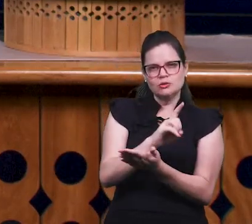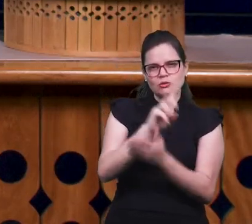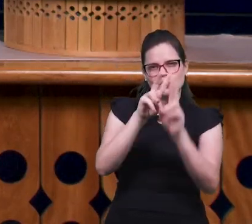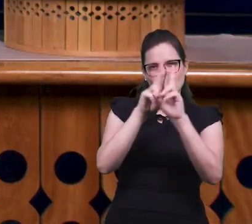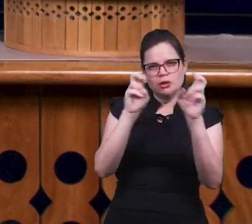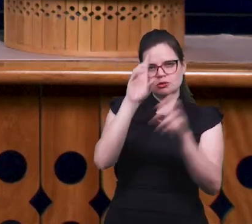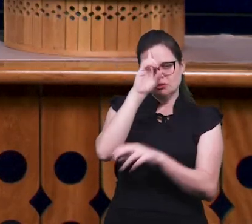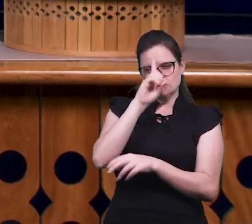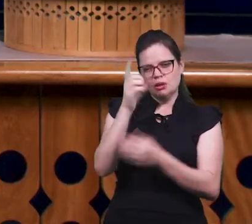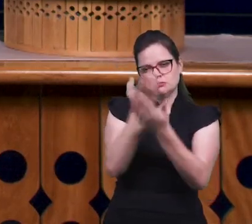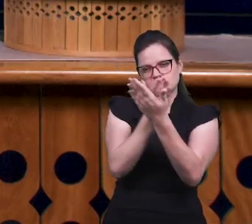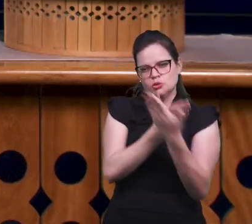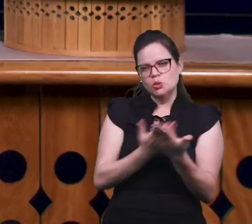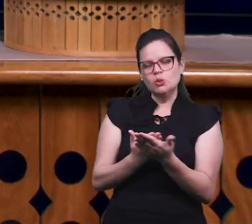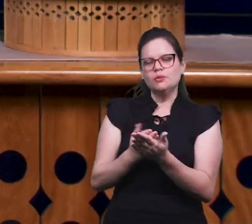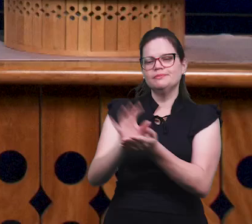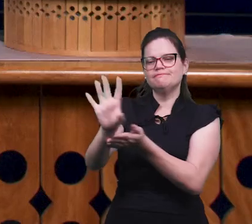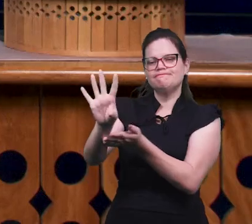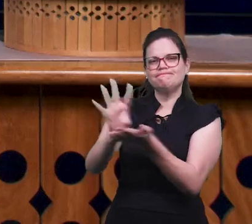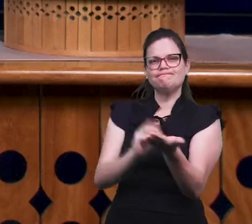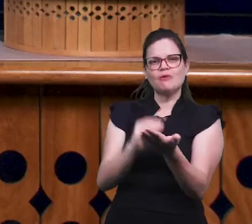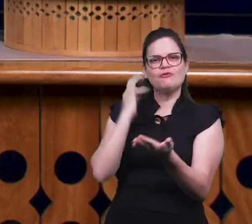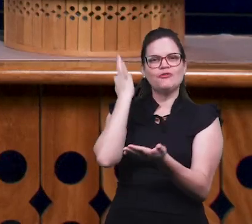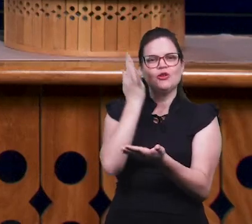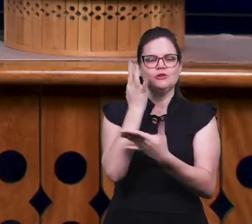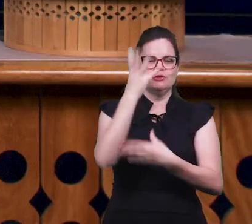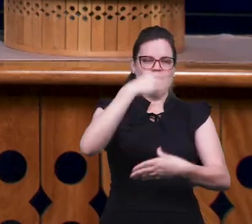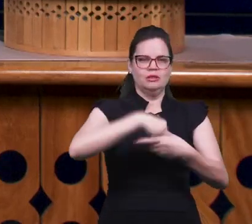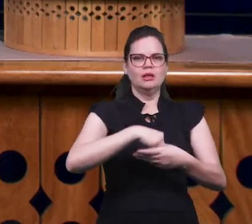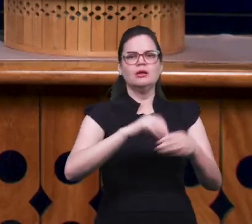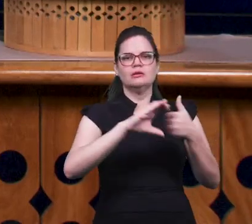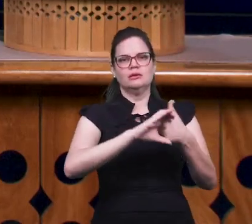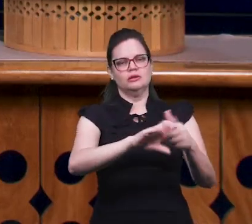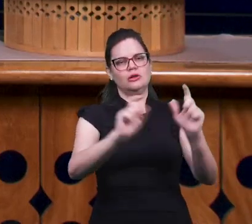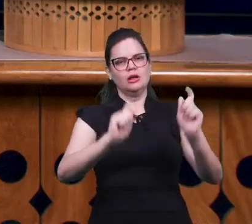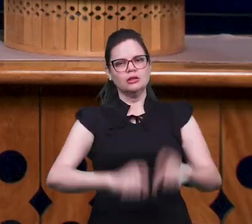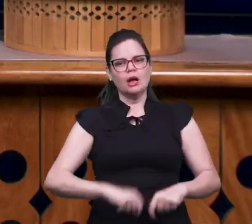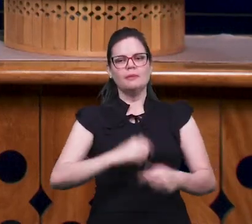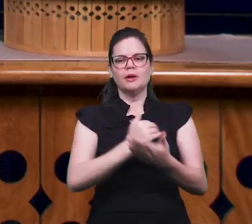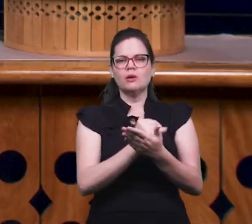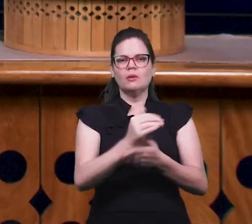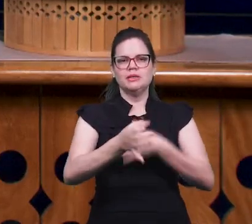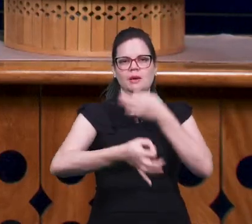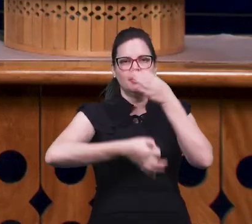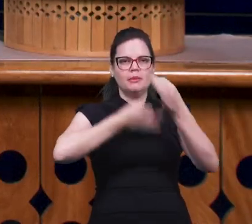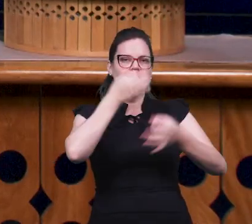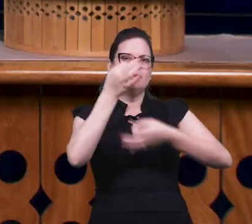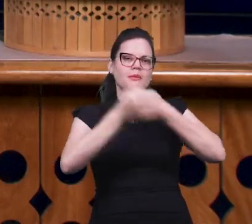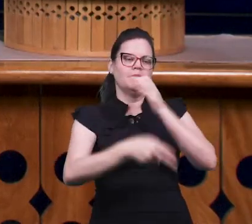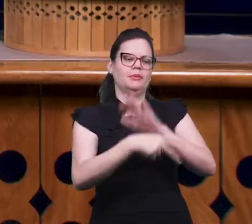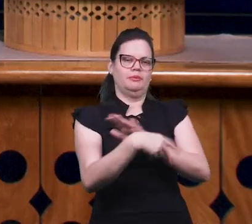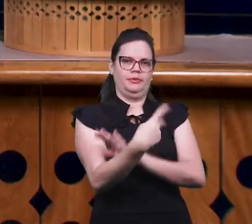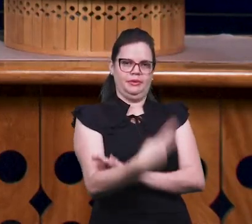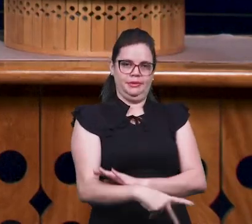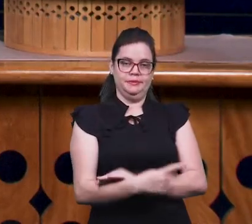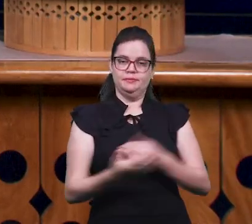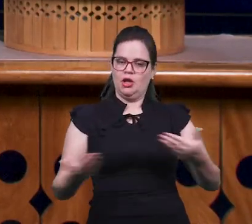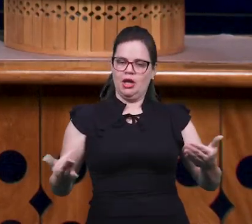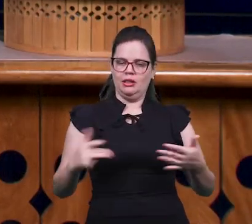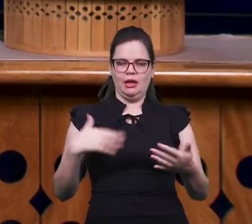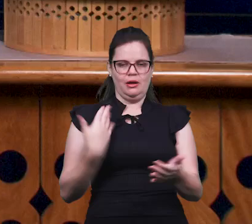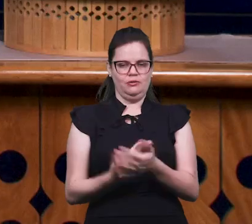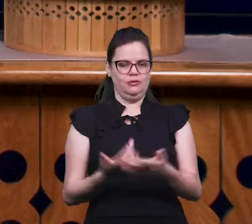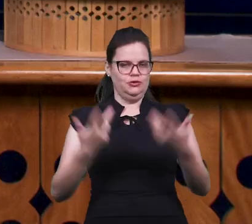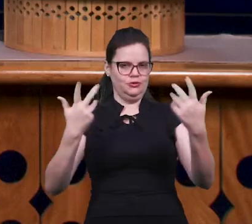teologia, ela não vive sem filosofia. Ela precisa de filosofia para botar os argumentos dela. Então isso é o que está acontecendo hoje. E